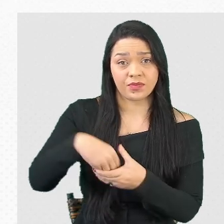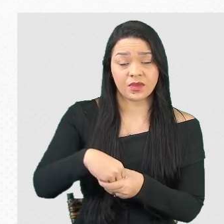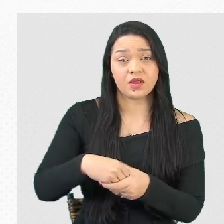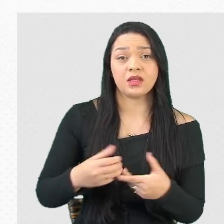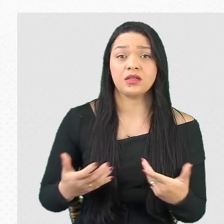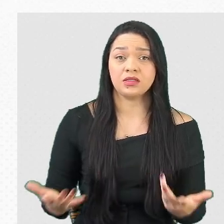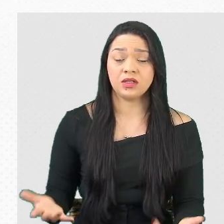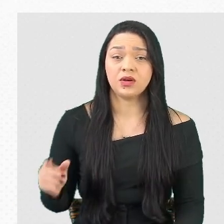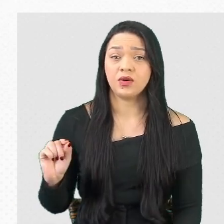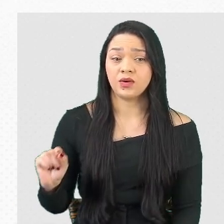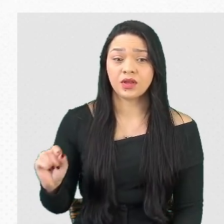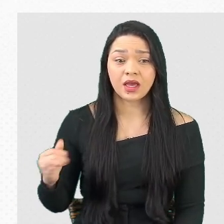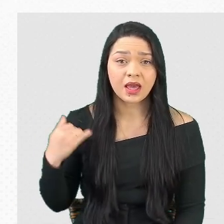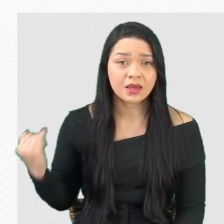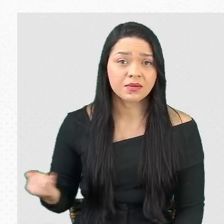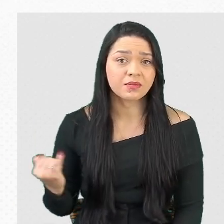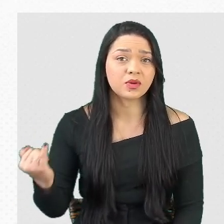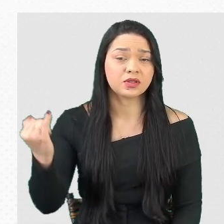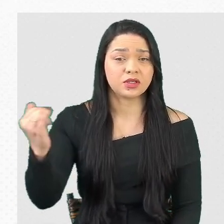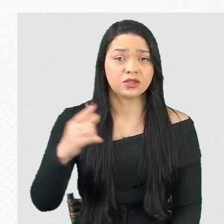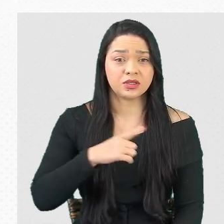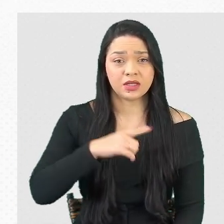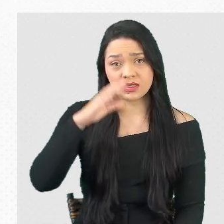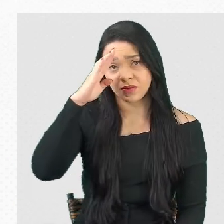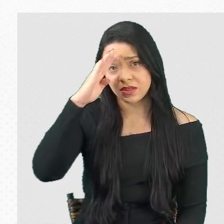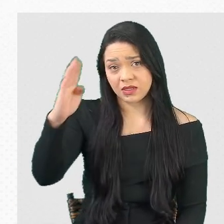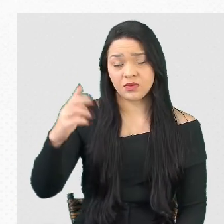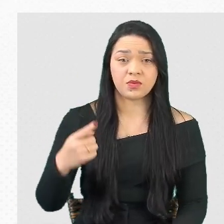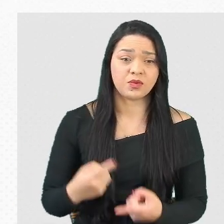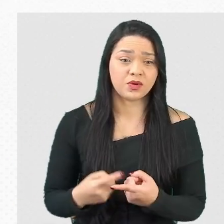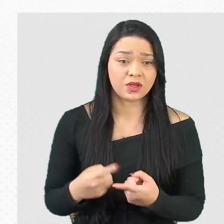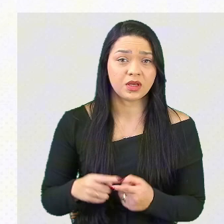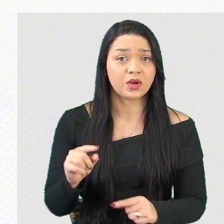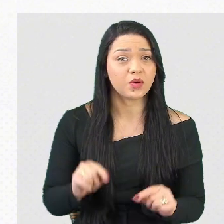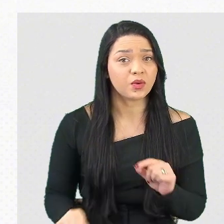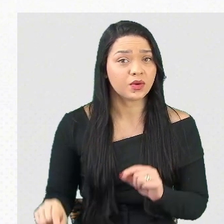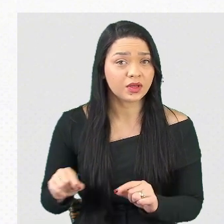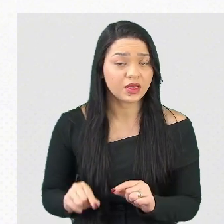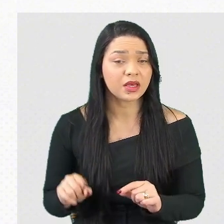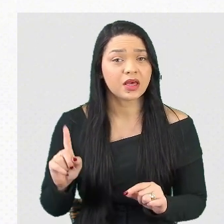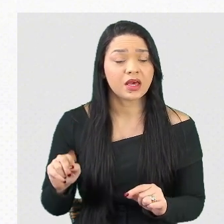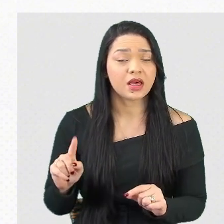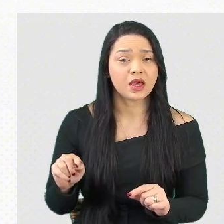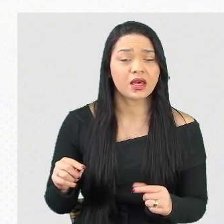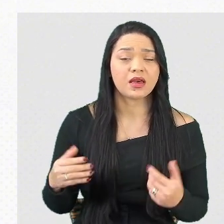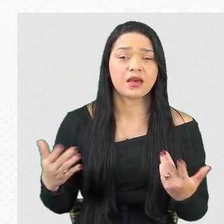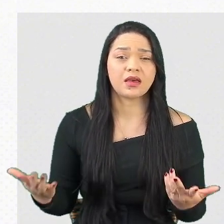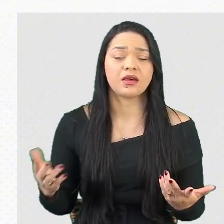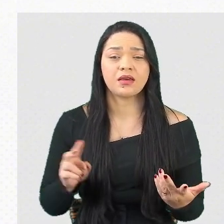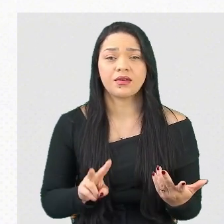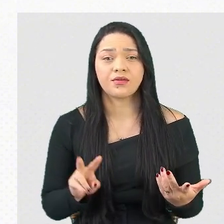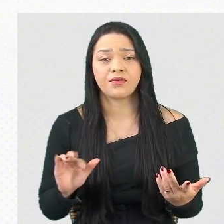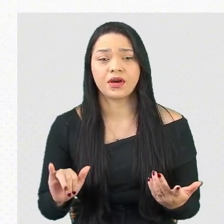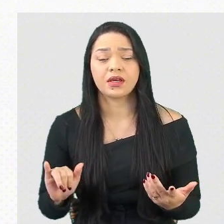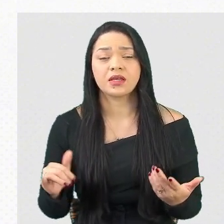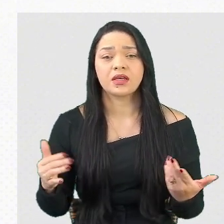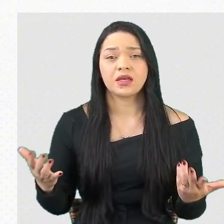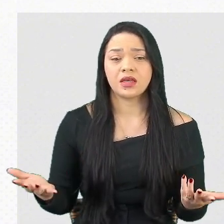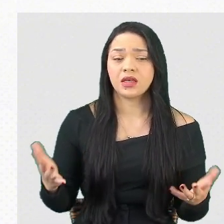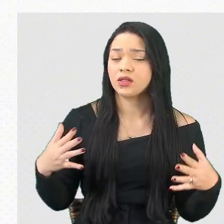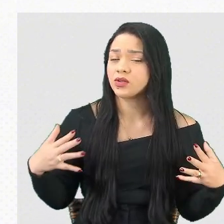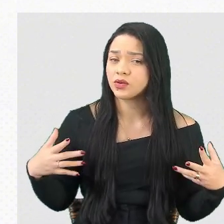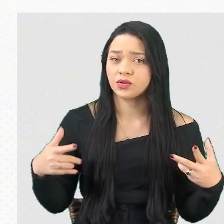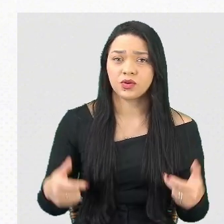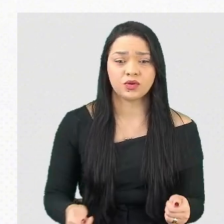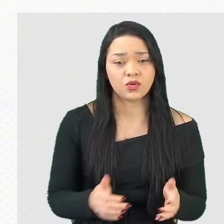Então, é bem importante esse princípio, porque as ideias iluministas, gente, elas vão, aliás, alimentar todo